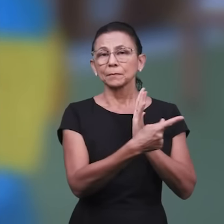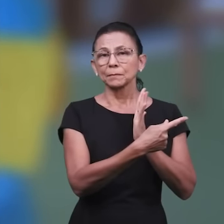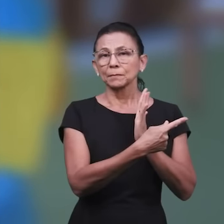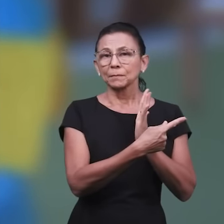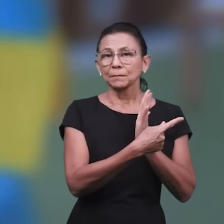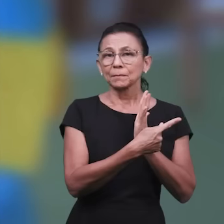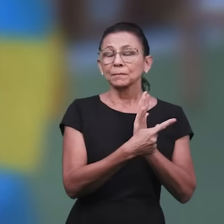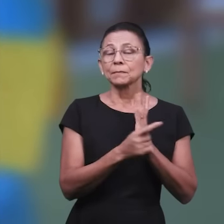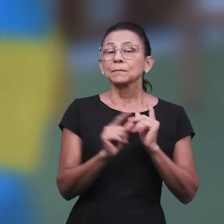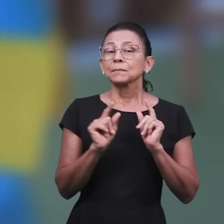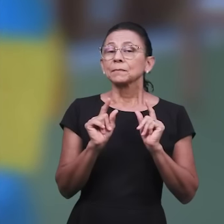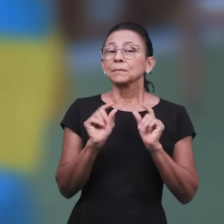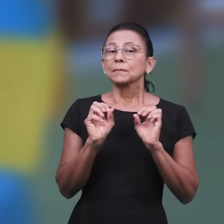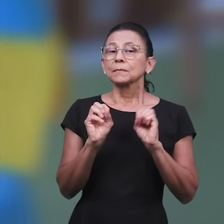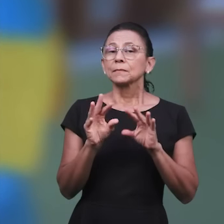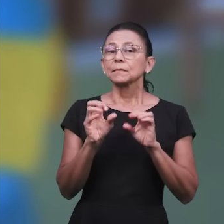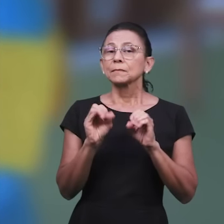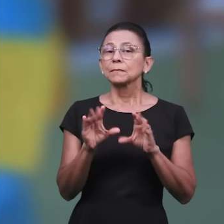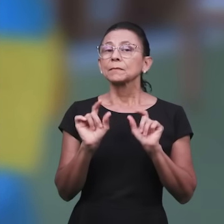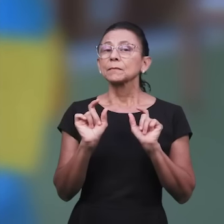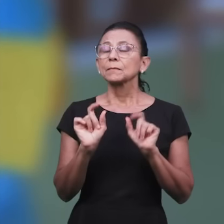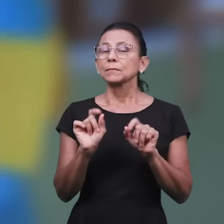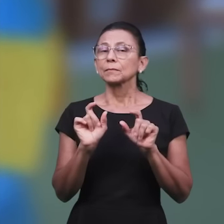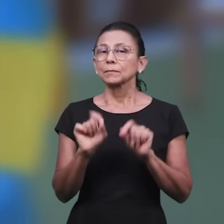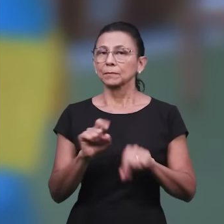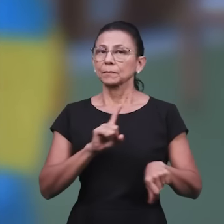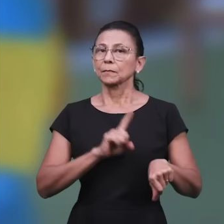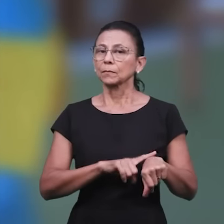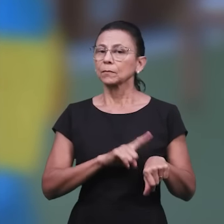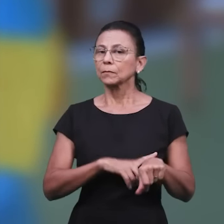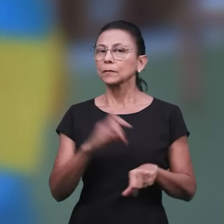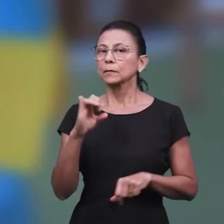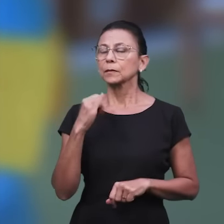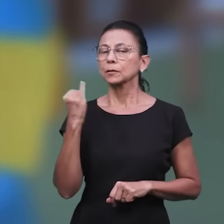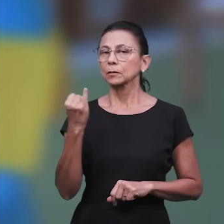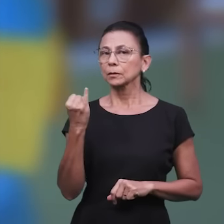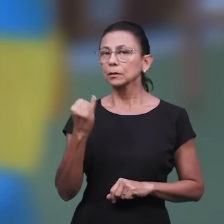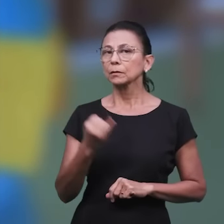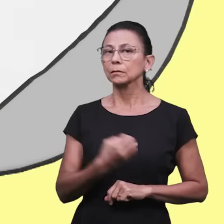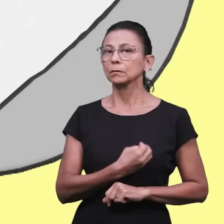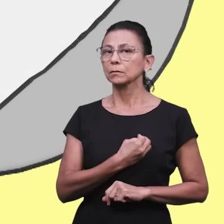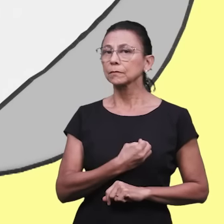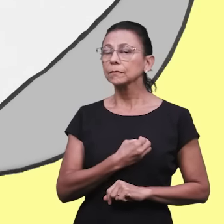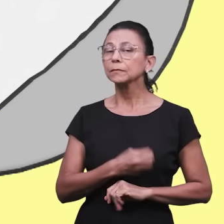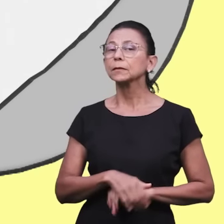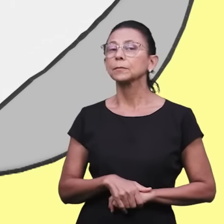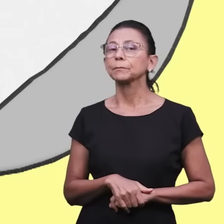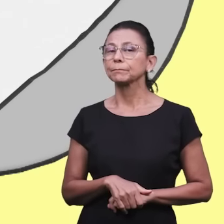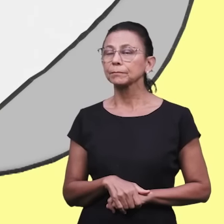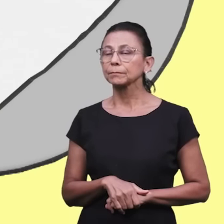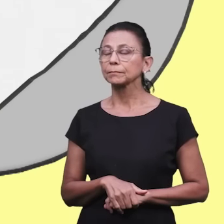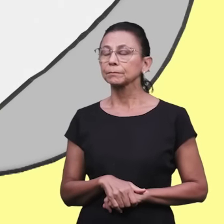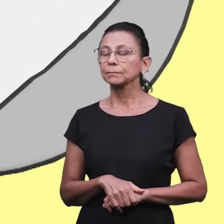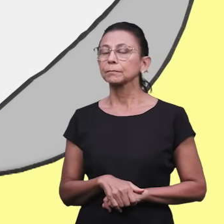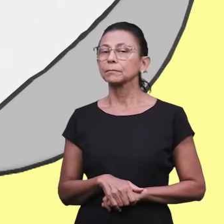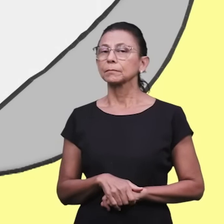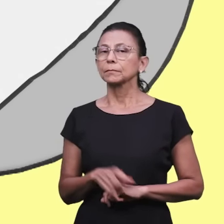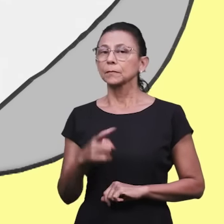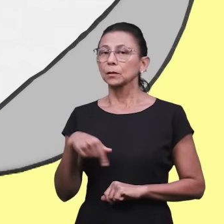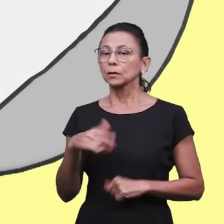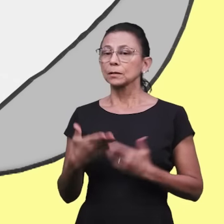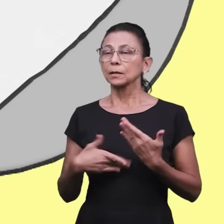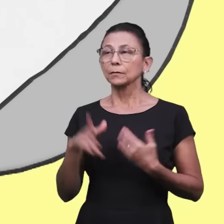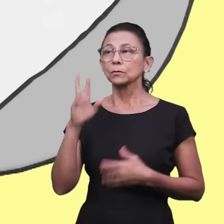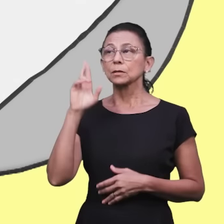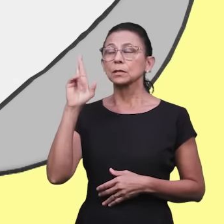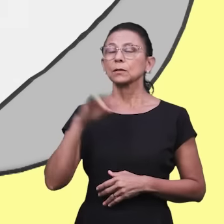atenção para uma situação muito importante na nossa vida como servo do Senhor. Quando Jesus